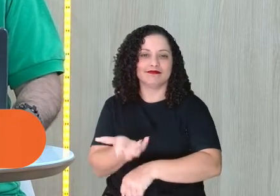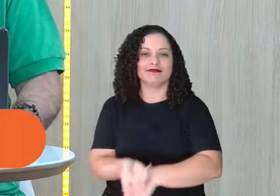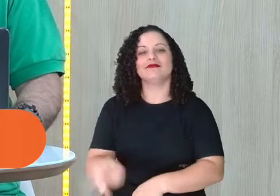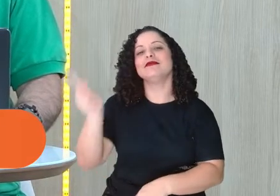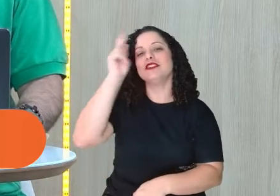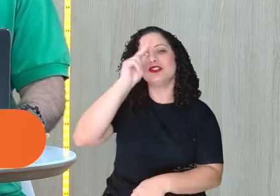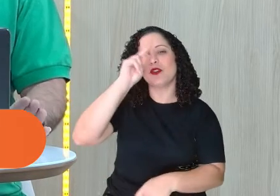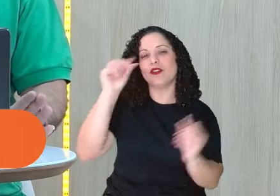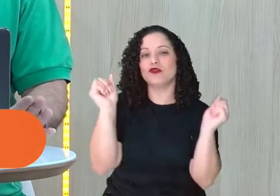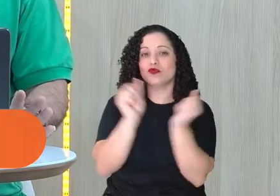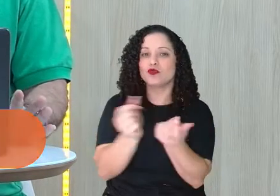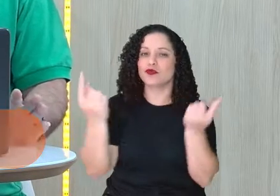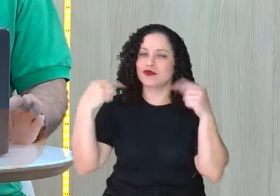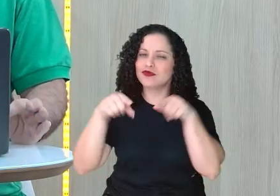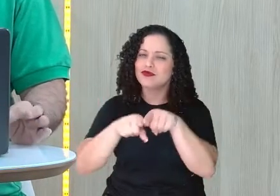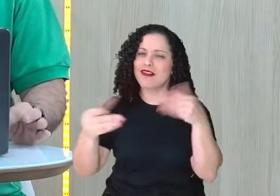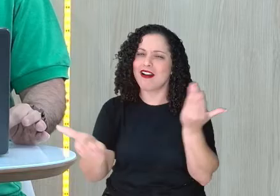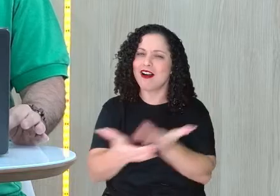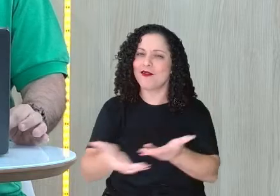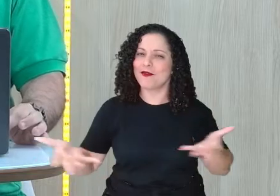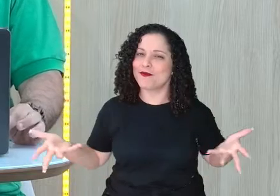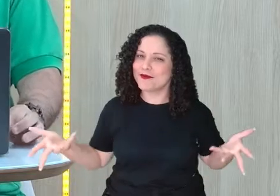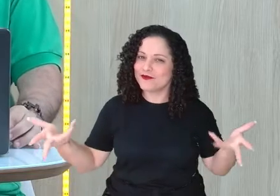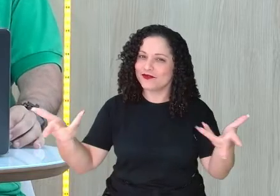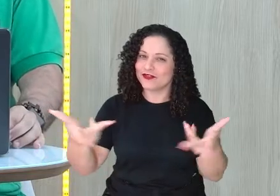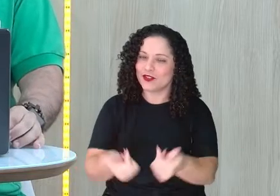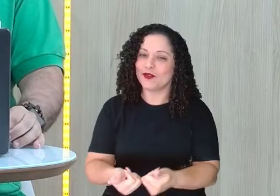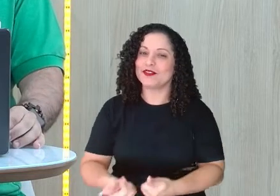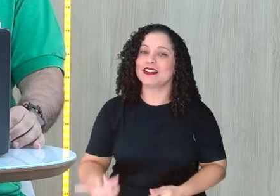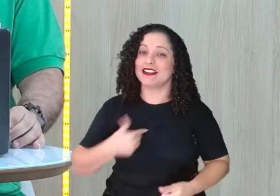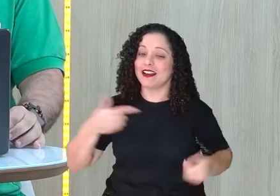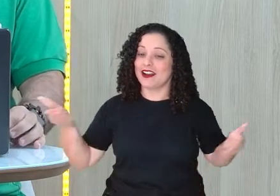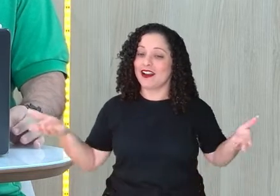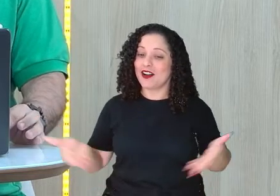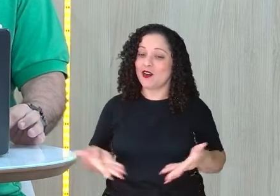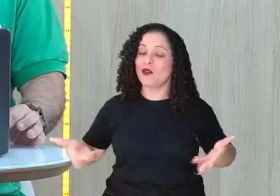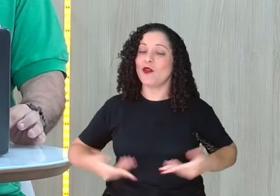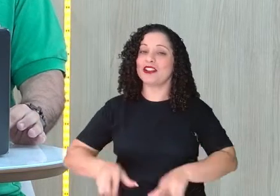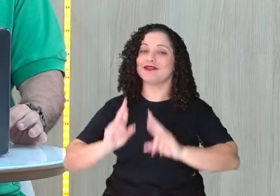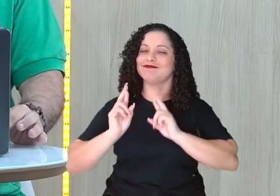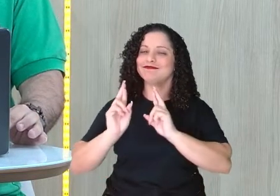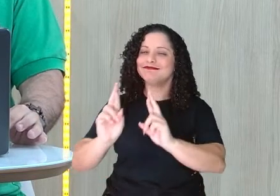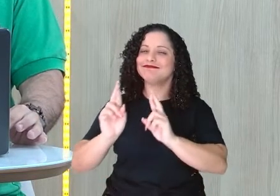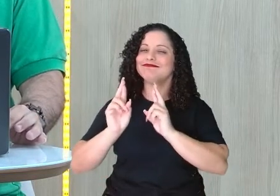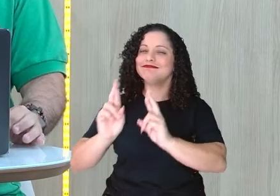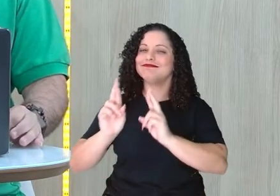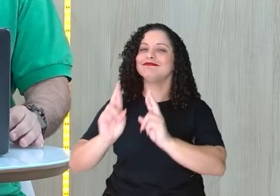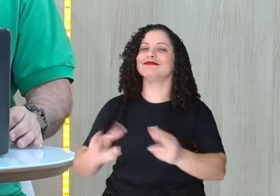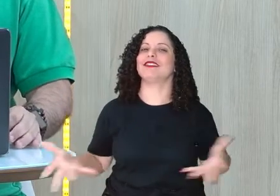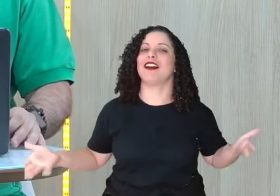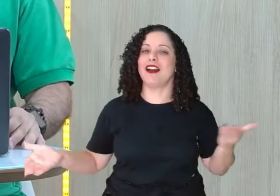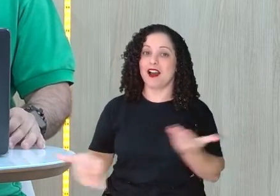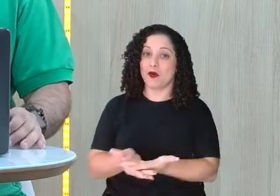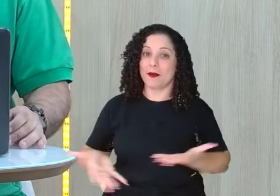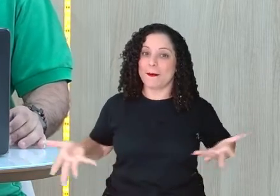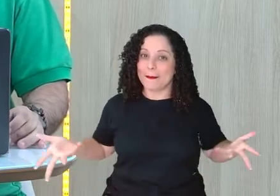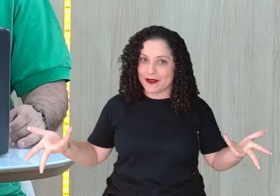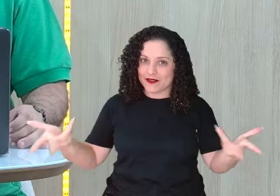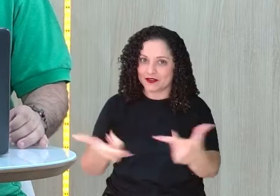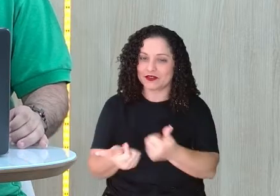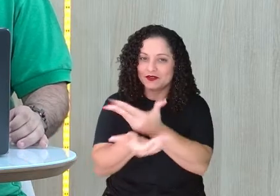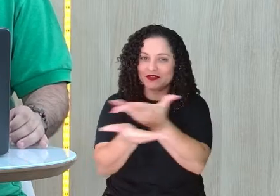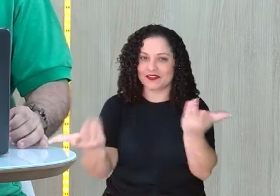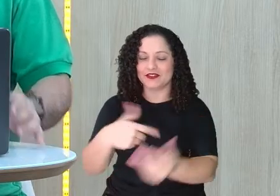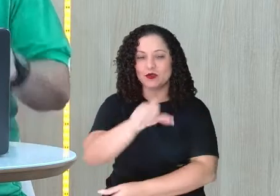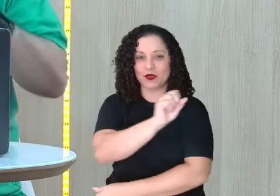Vanessa para essa aula maravilhosa aí. Eu já estou prevendo, né, que a gente vai ter uma aula maravilhosa aí para as turmas do